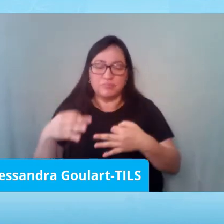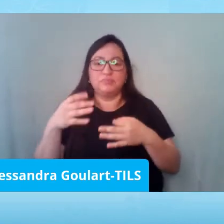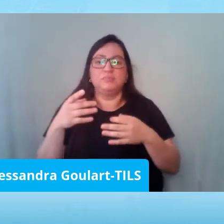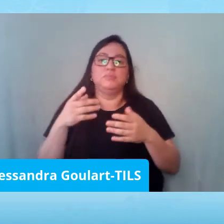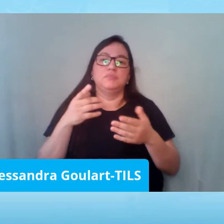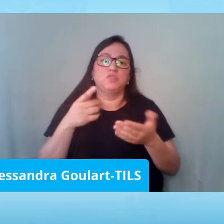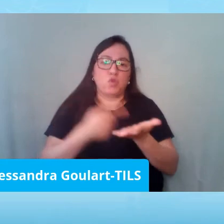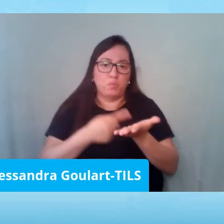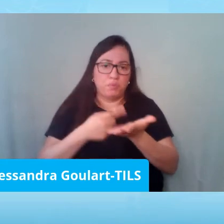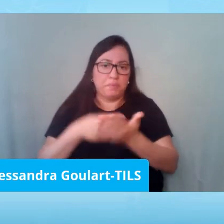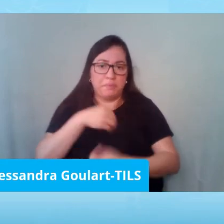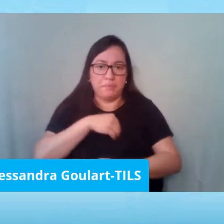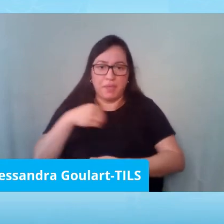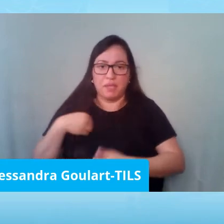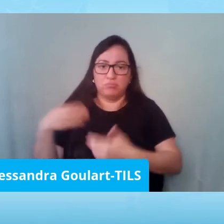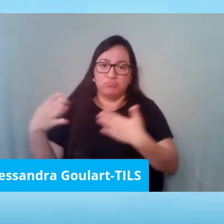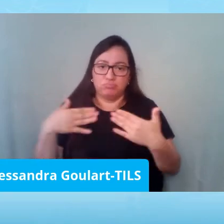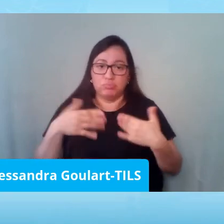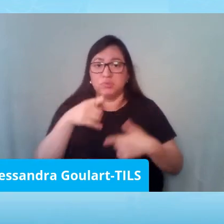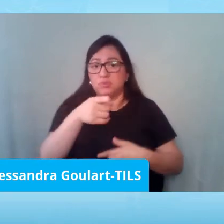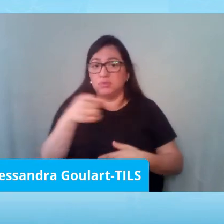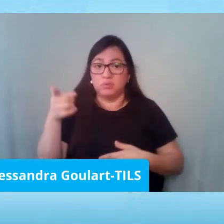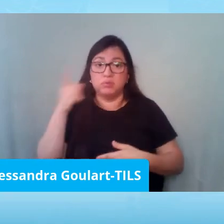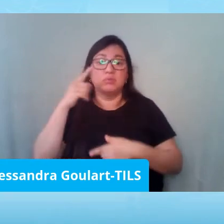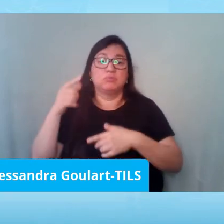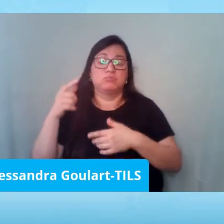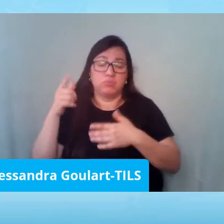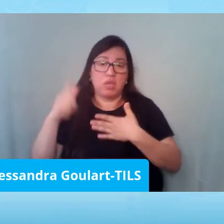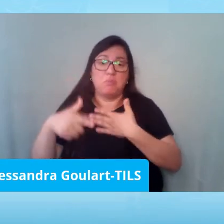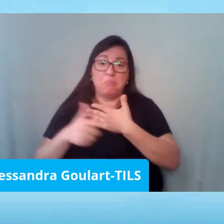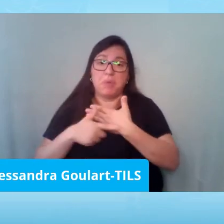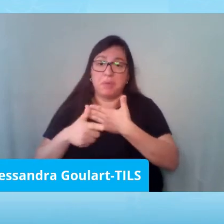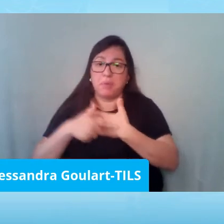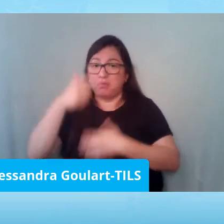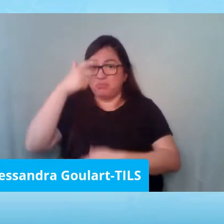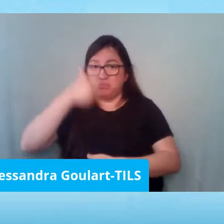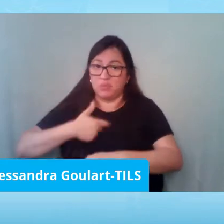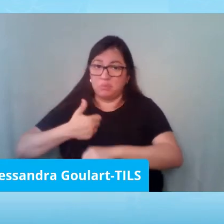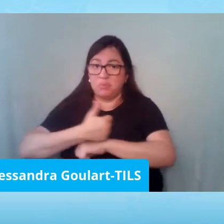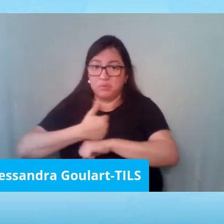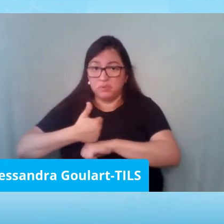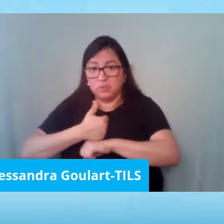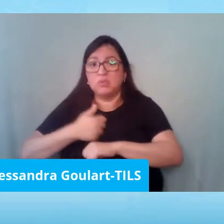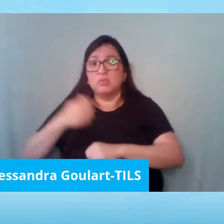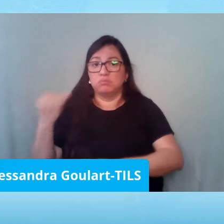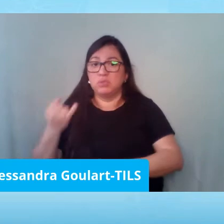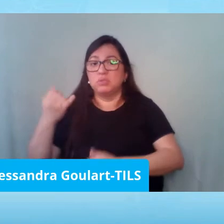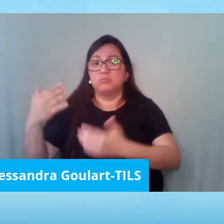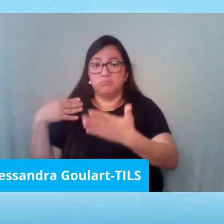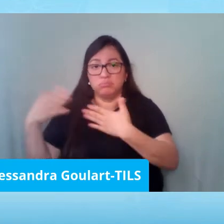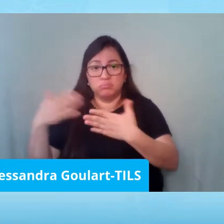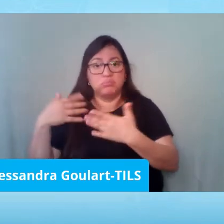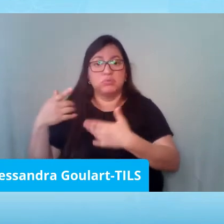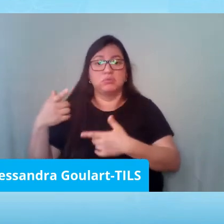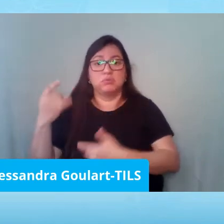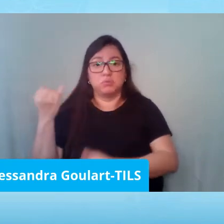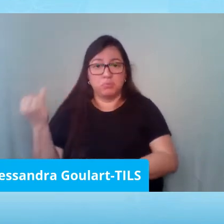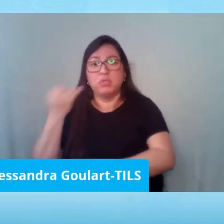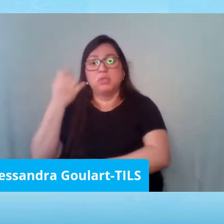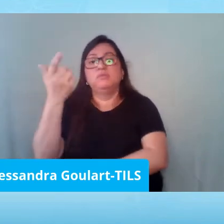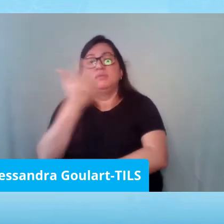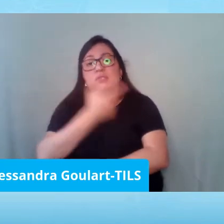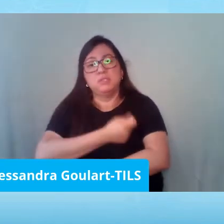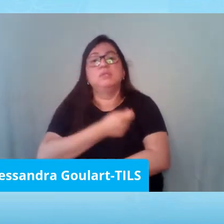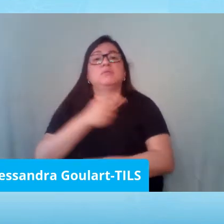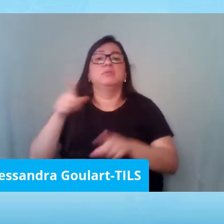é um papel que vocês podem estar fazendo, né? Conversando com essas gestantes, falando da importância da vacinação, tanto da gestante quanto